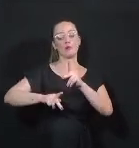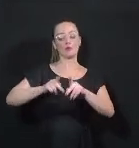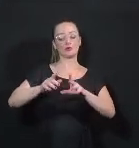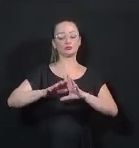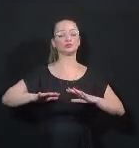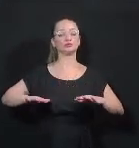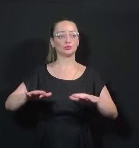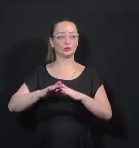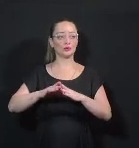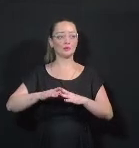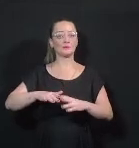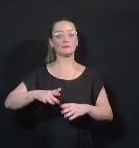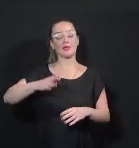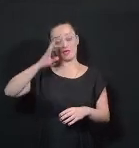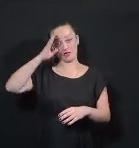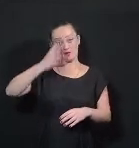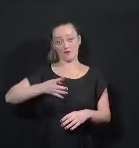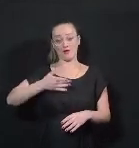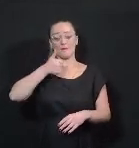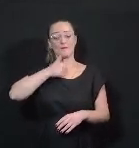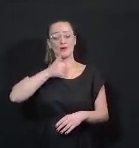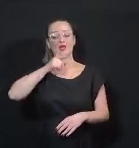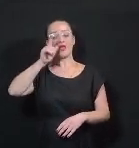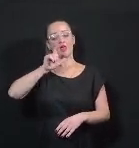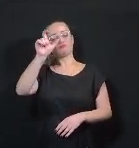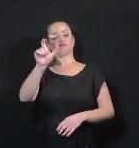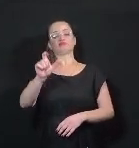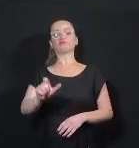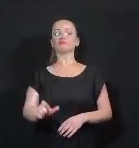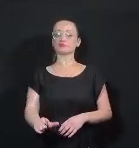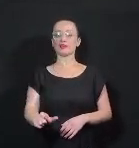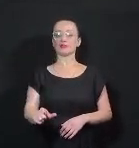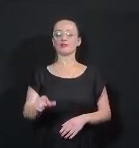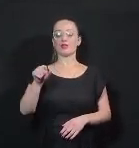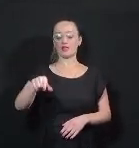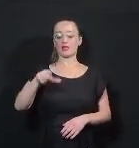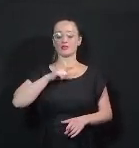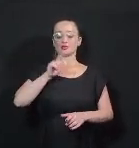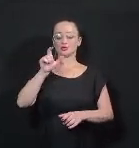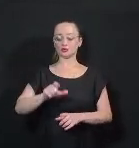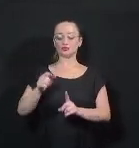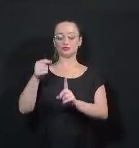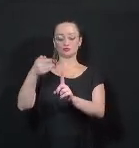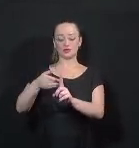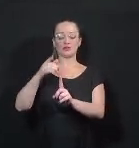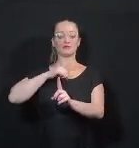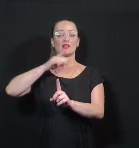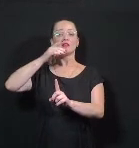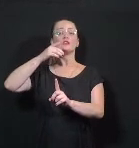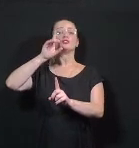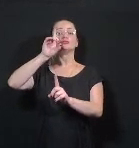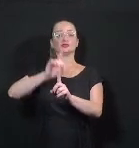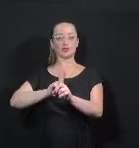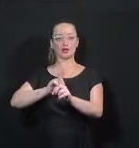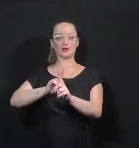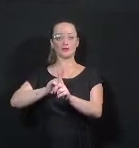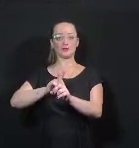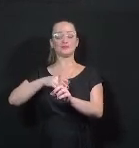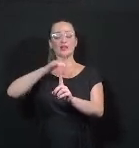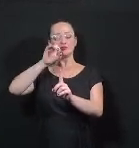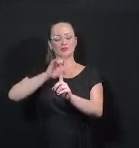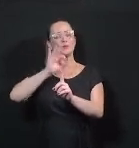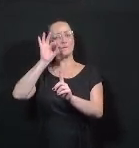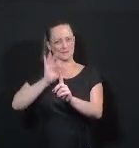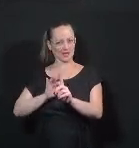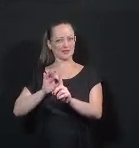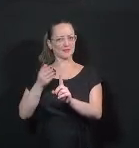que reconhece as mulheres como um sujeito de direito legítimo, né, o direito a ter